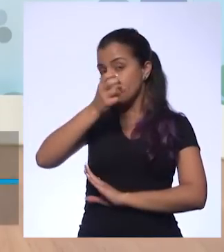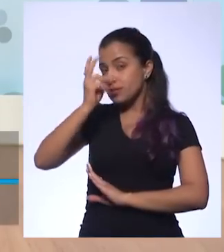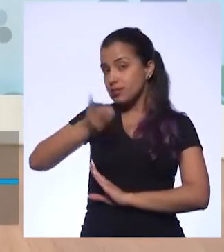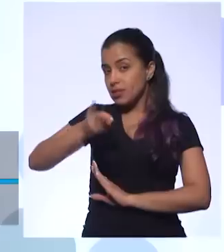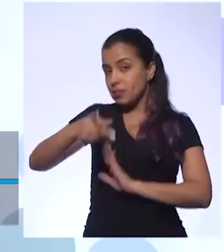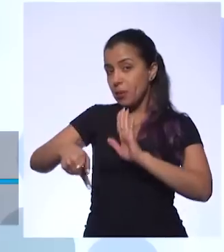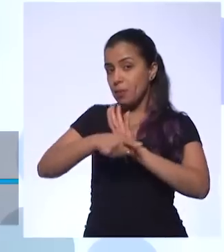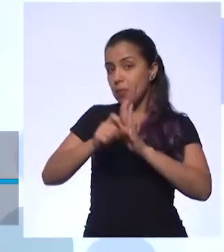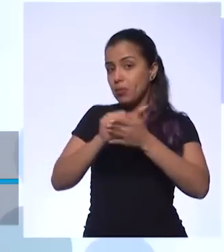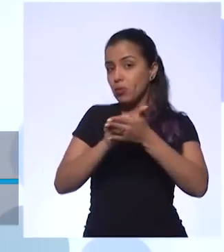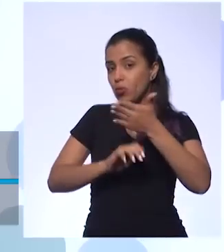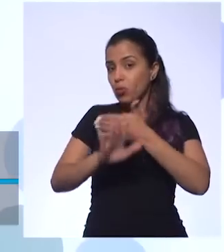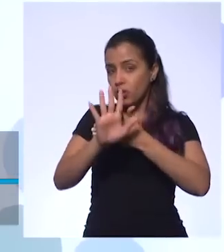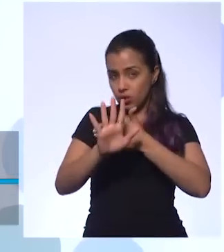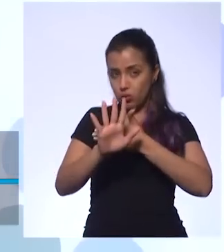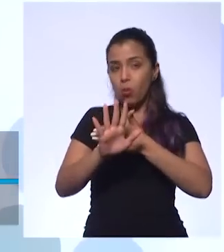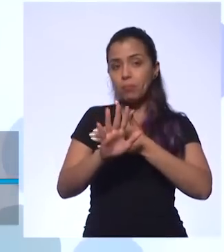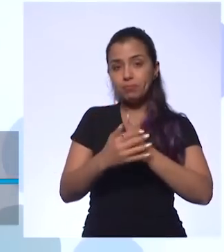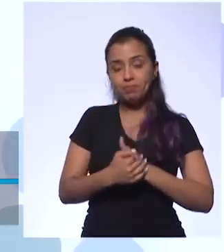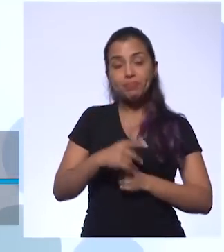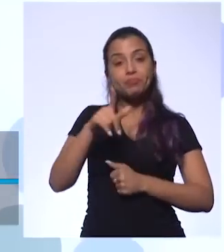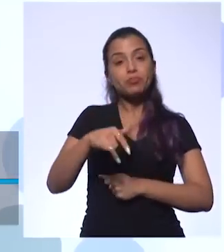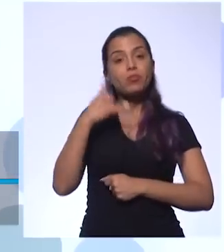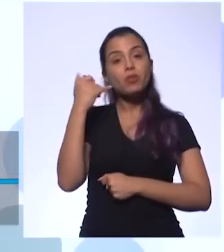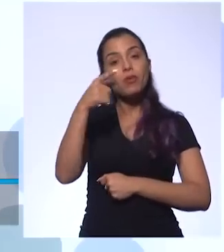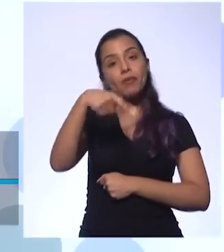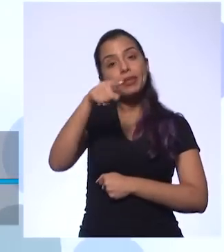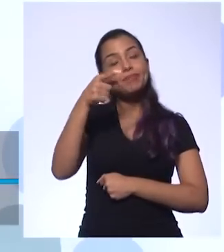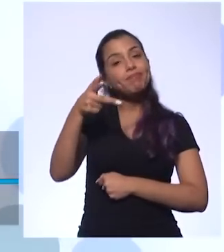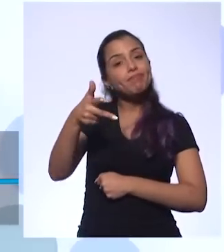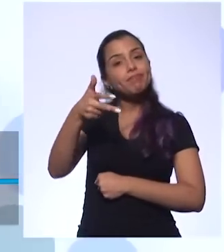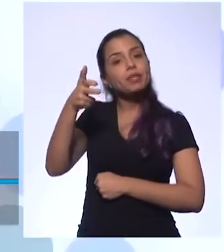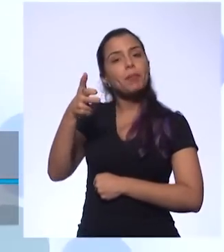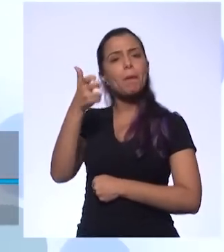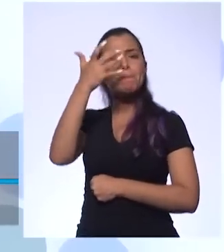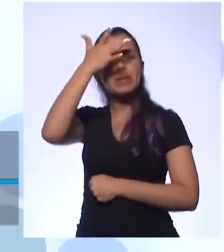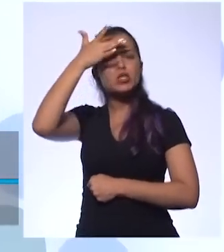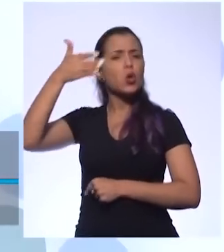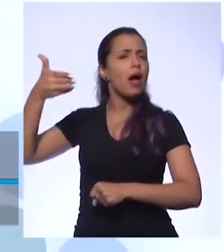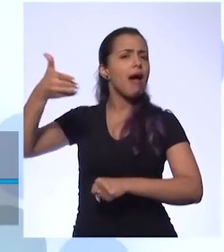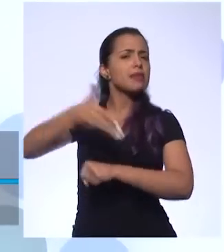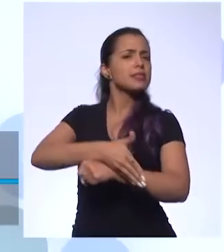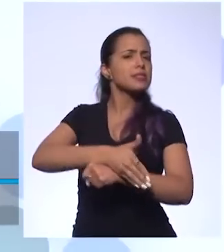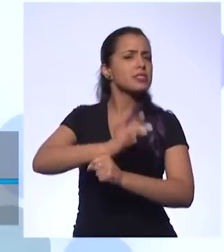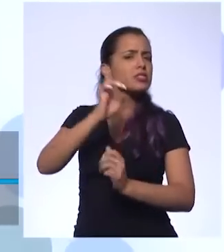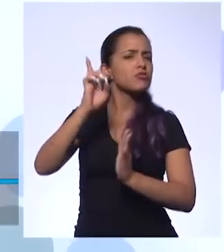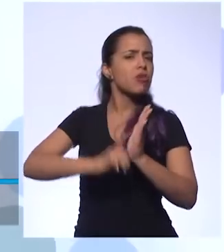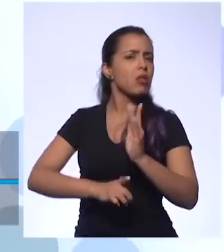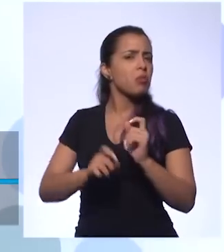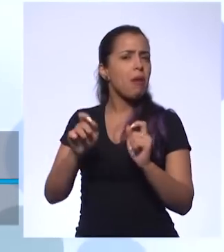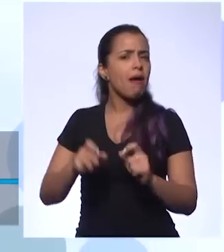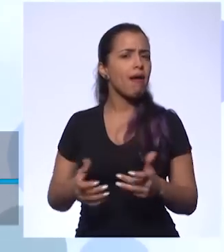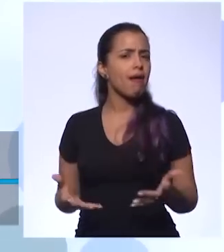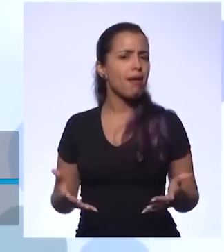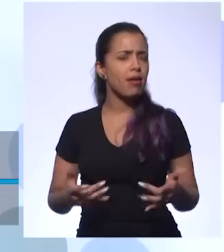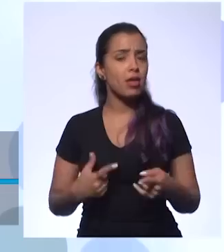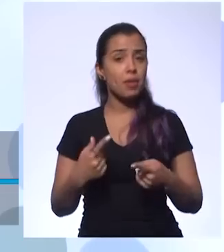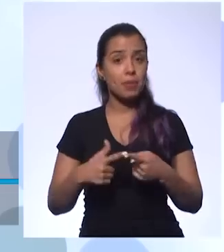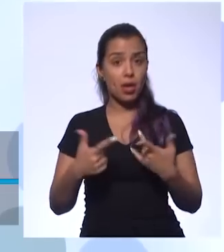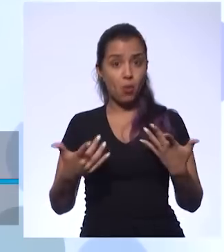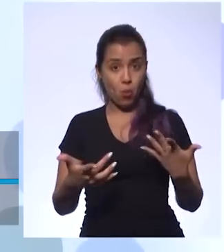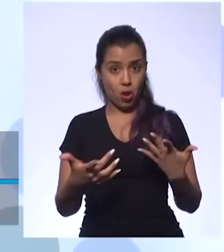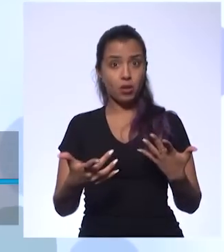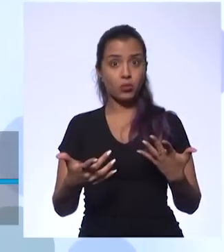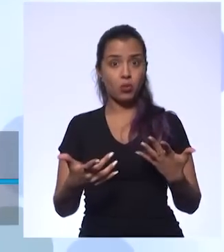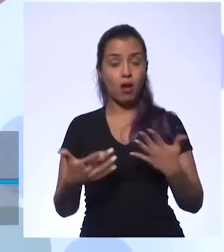foi aprovado. E é muito importante para a gente ver quem tem o direito à cidade. Porque quando a indústria